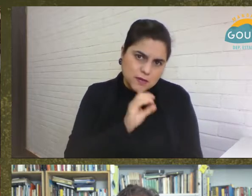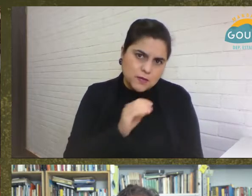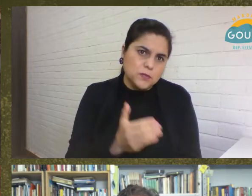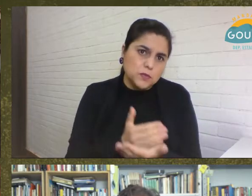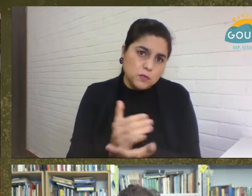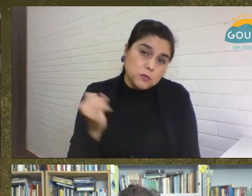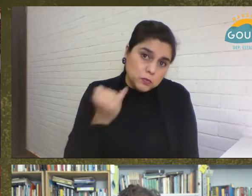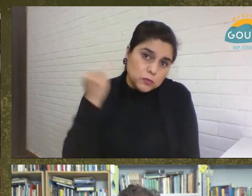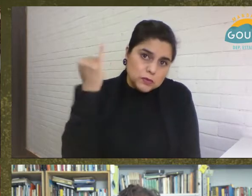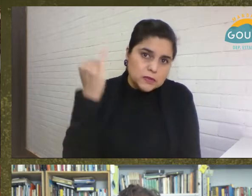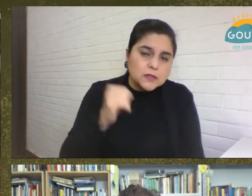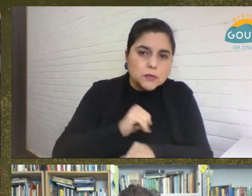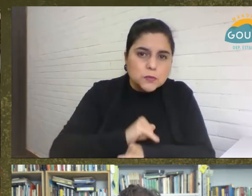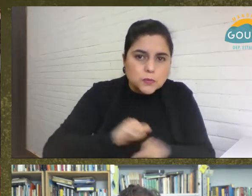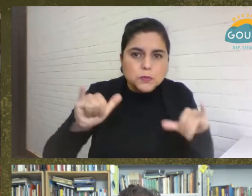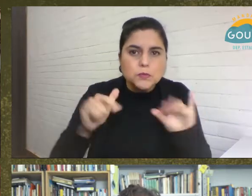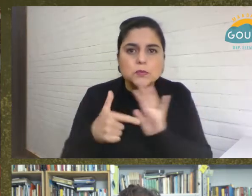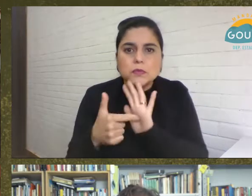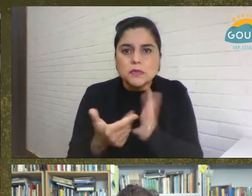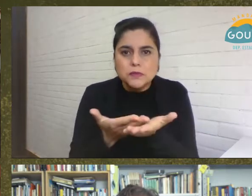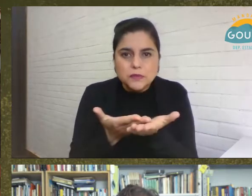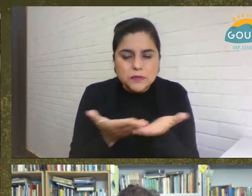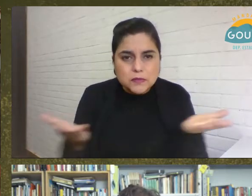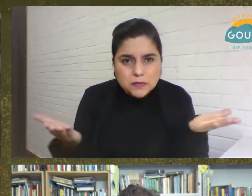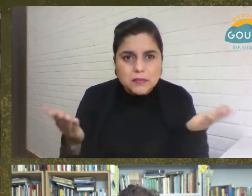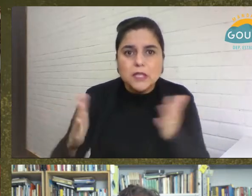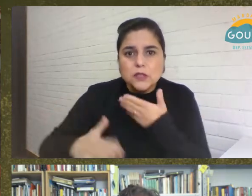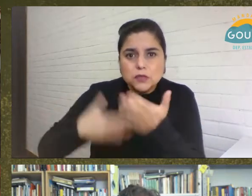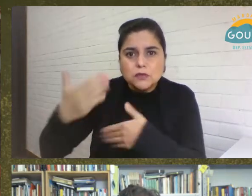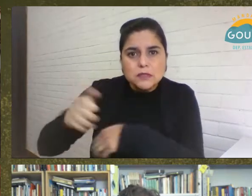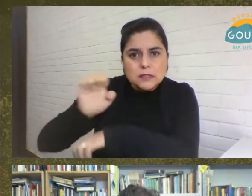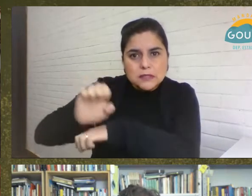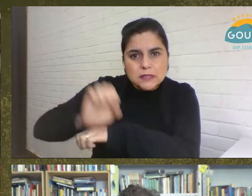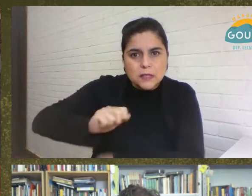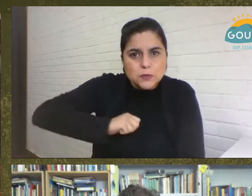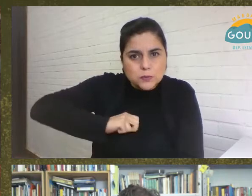diga, foram desenvolvidas pelo Estado português